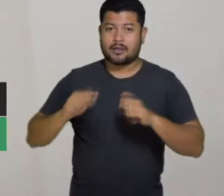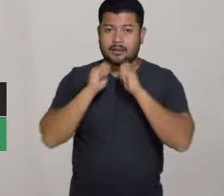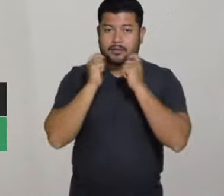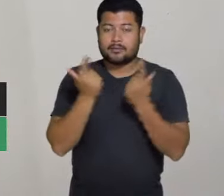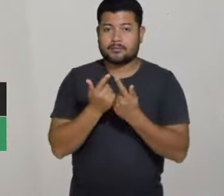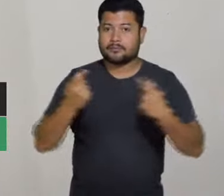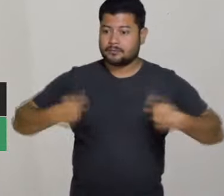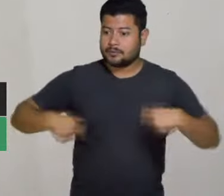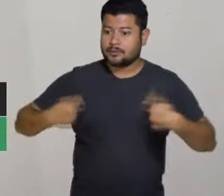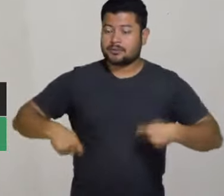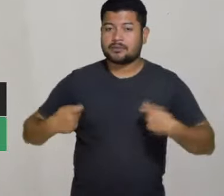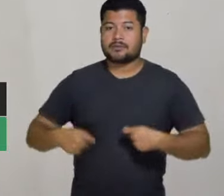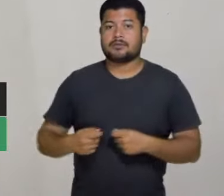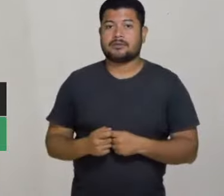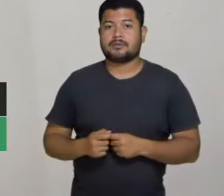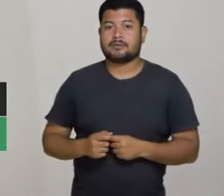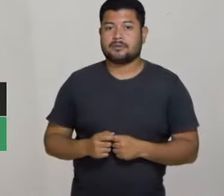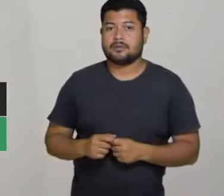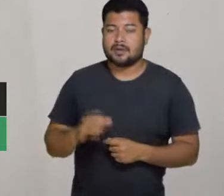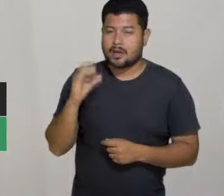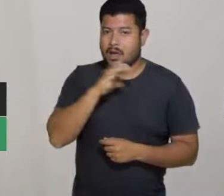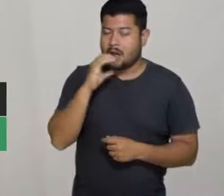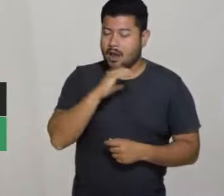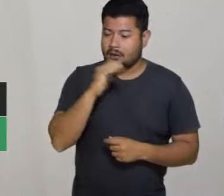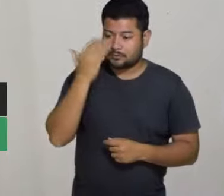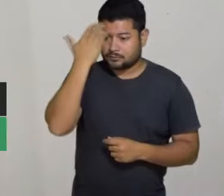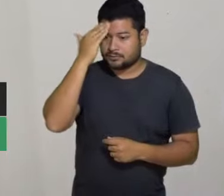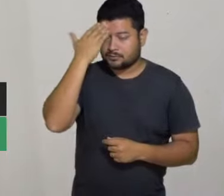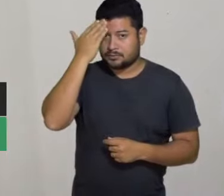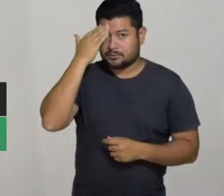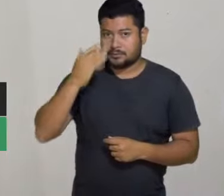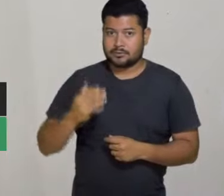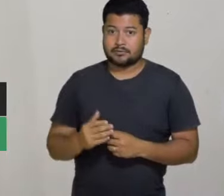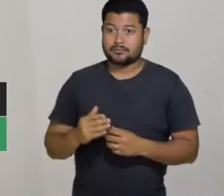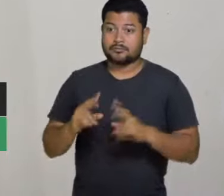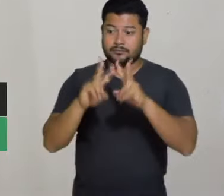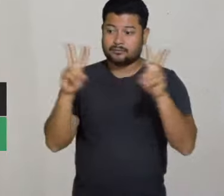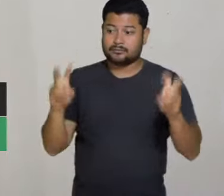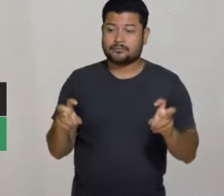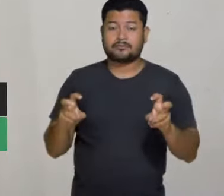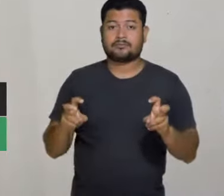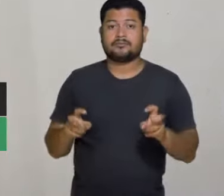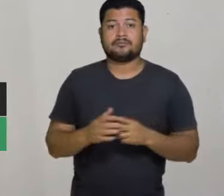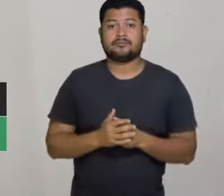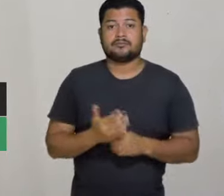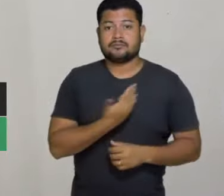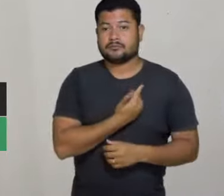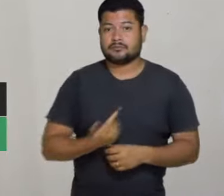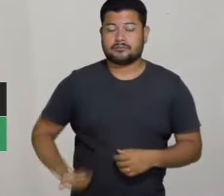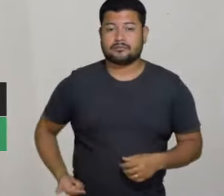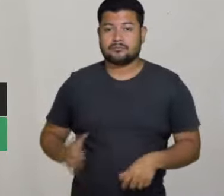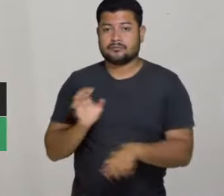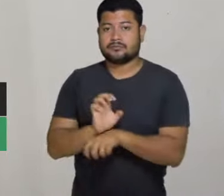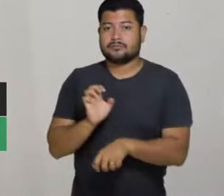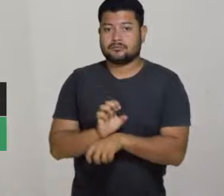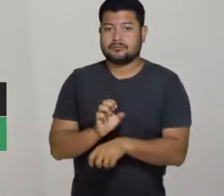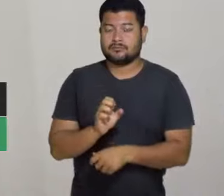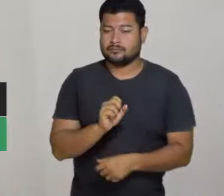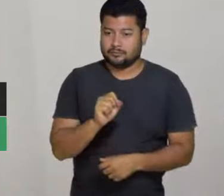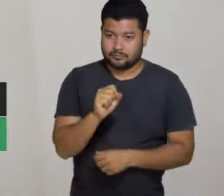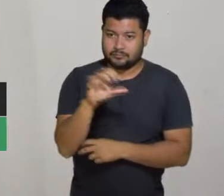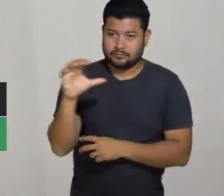nos debruçar sobre esse tema. É fundamental que o governador do estado de Santa Catarina tenha uma